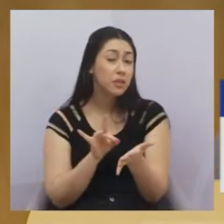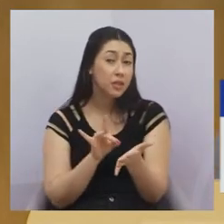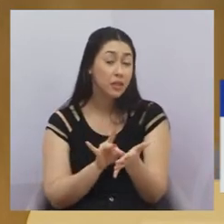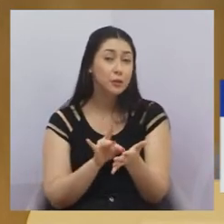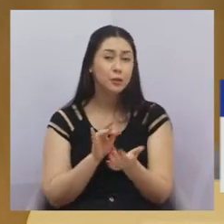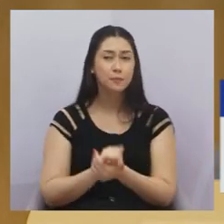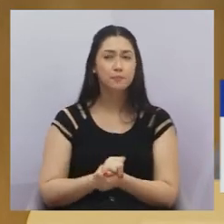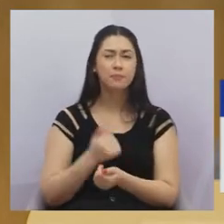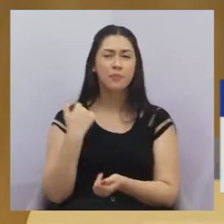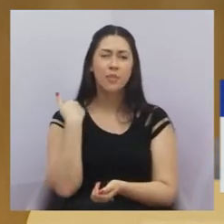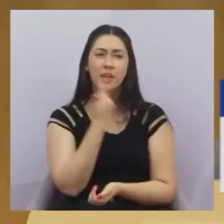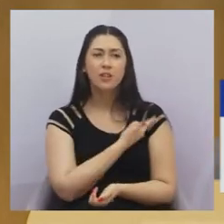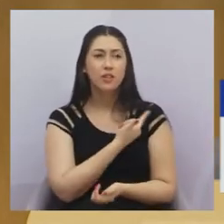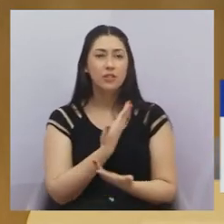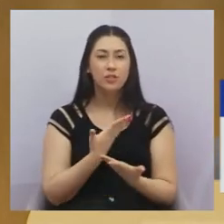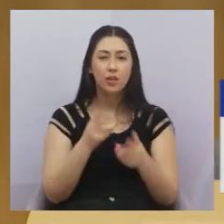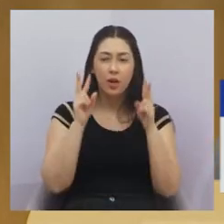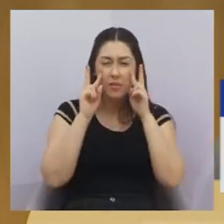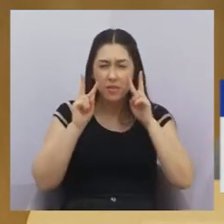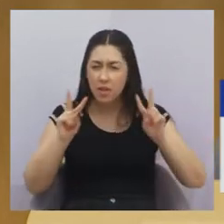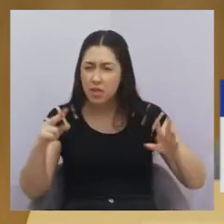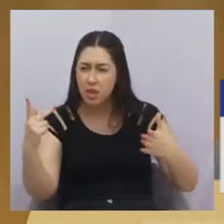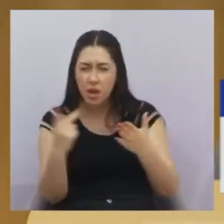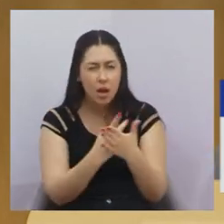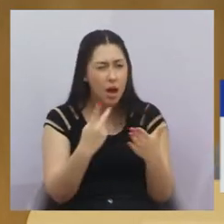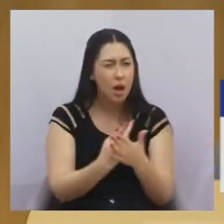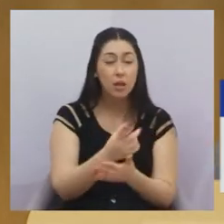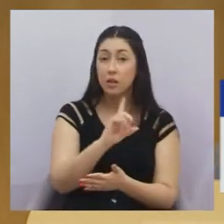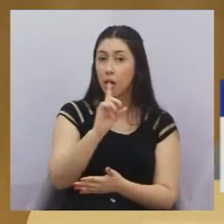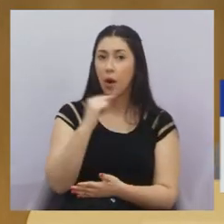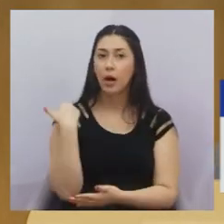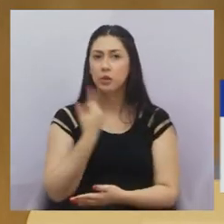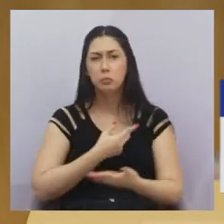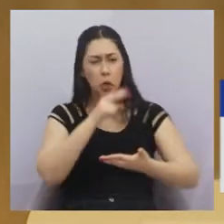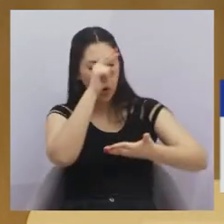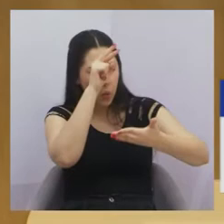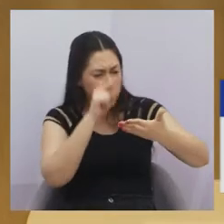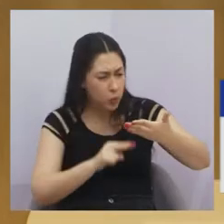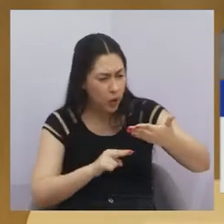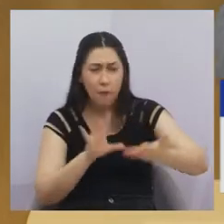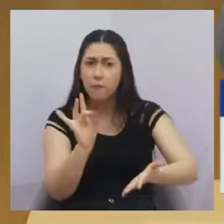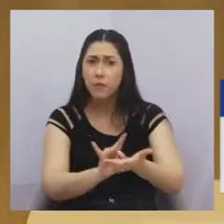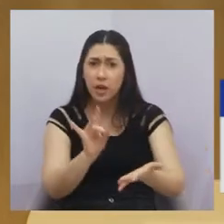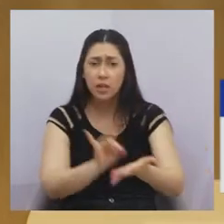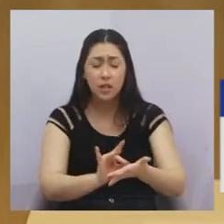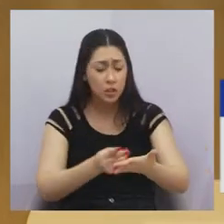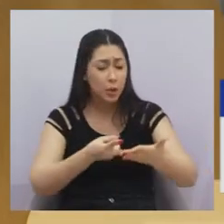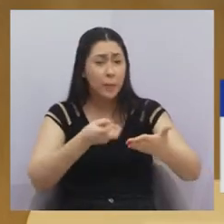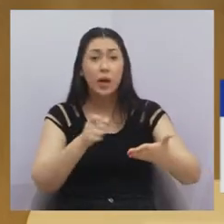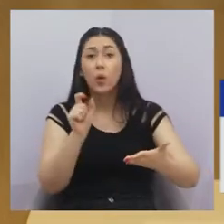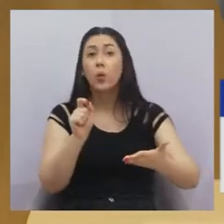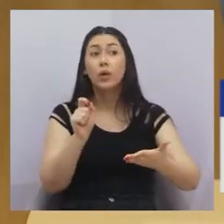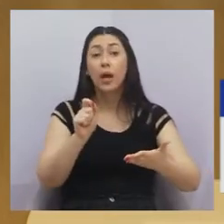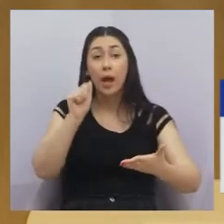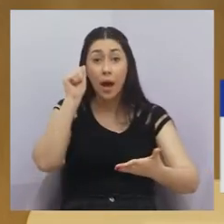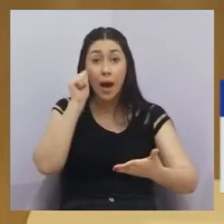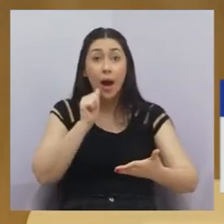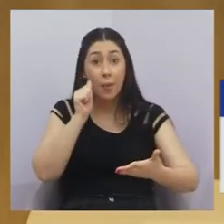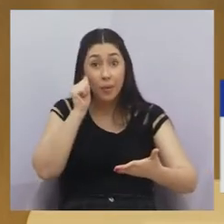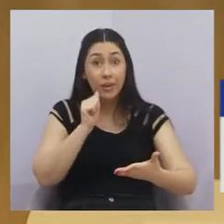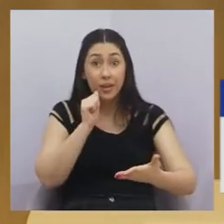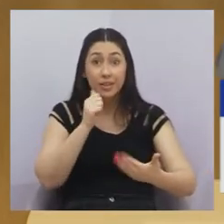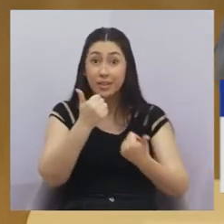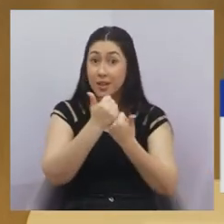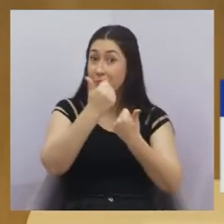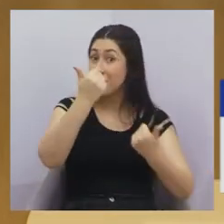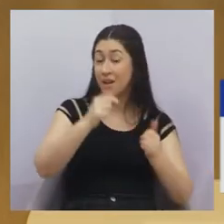a gente não pode ter miopia. Nós temos que olhar os dados, e os dados indicam que as mulheres são